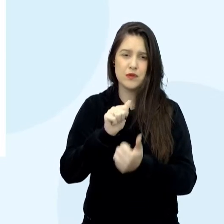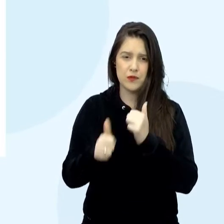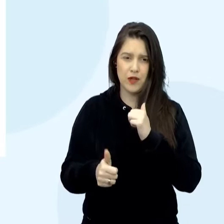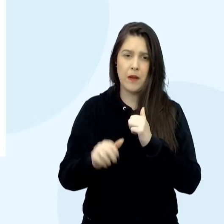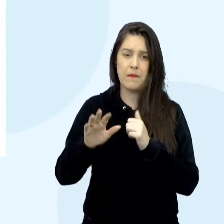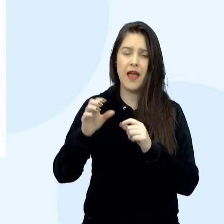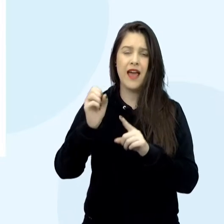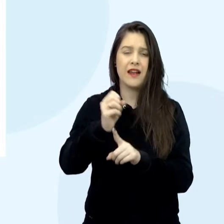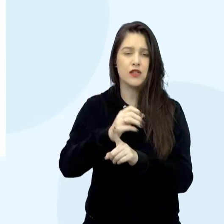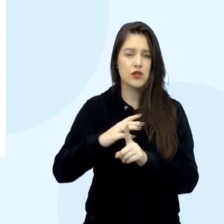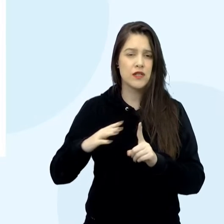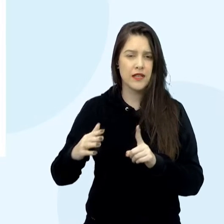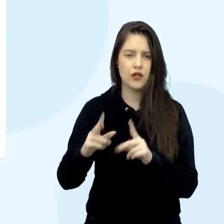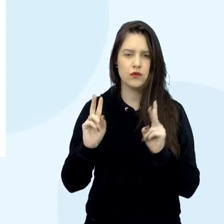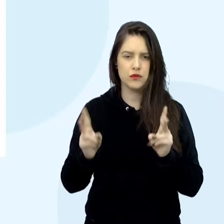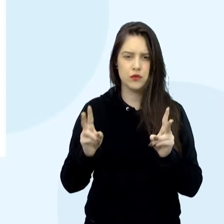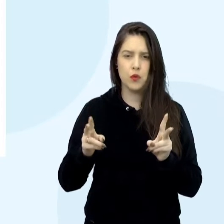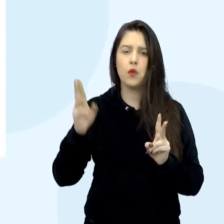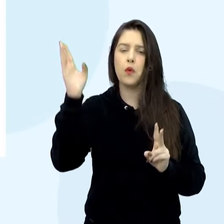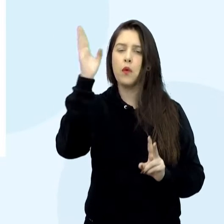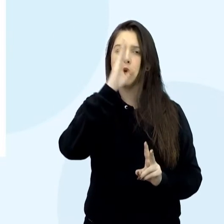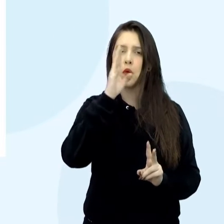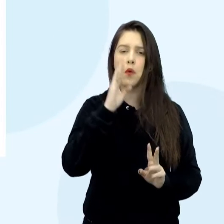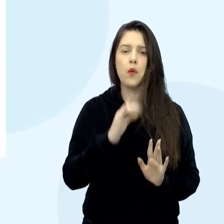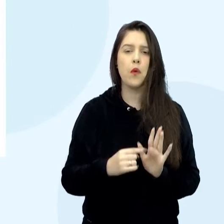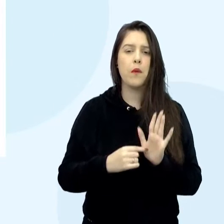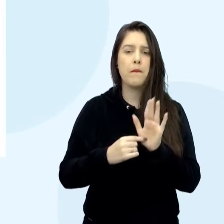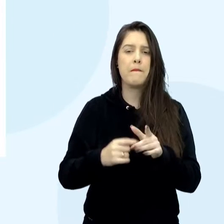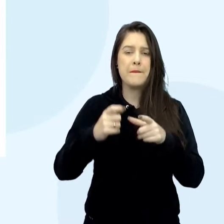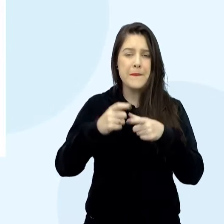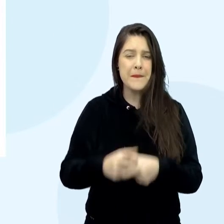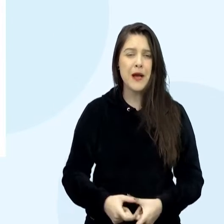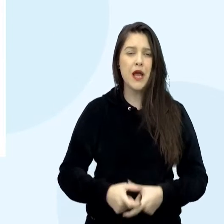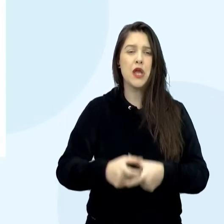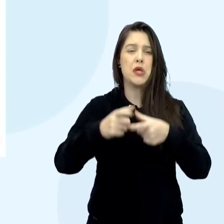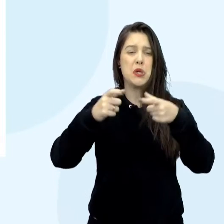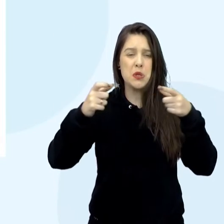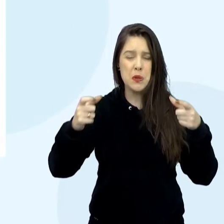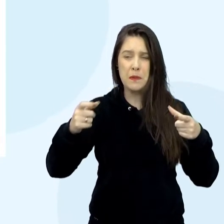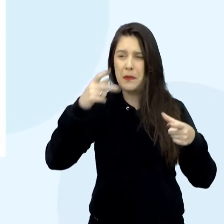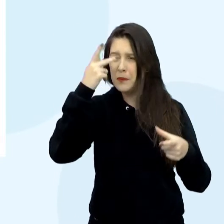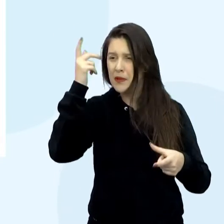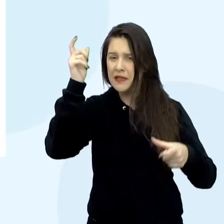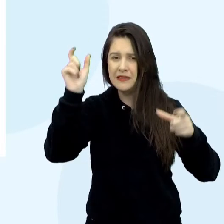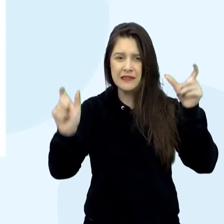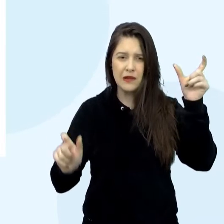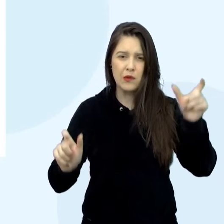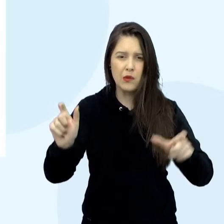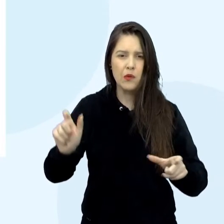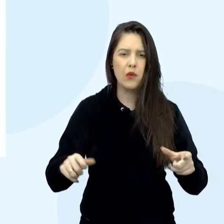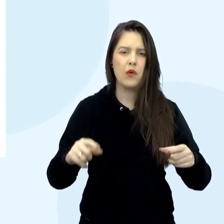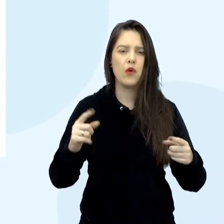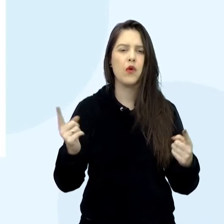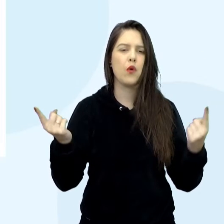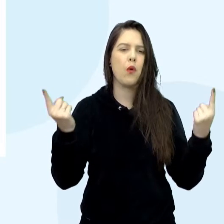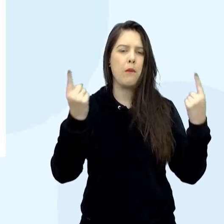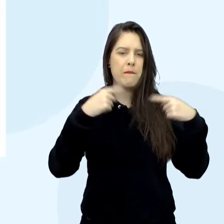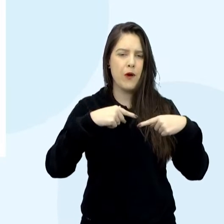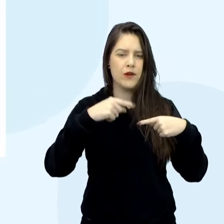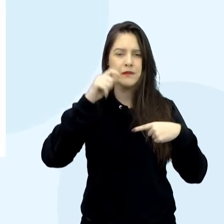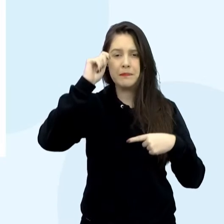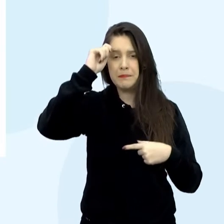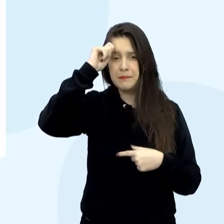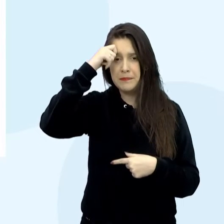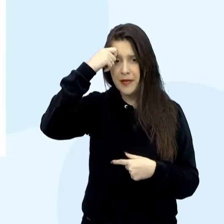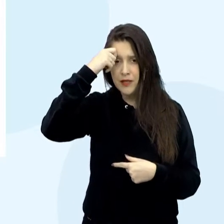sociedade contemporânea, o Brasil apresenta a maior parte de sua população composta por